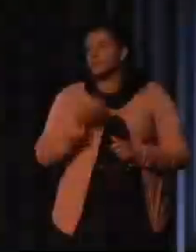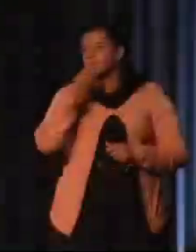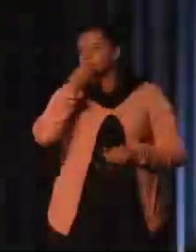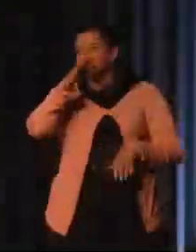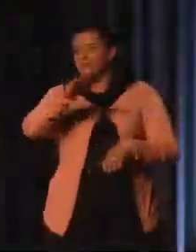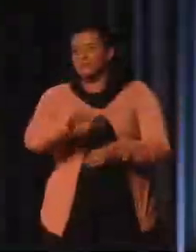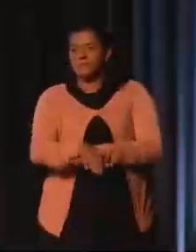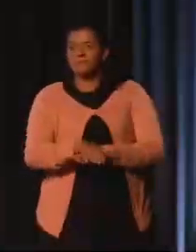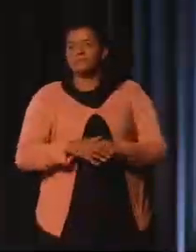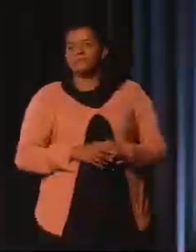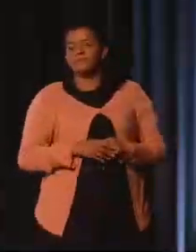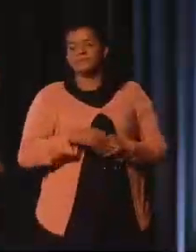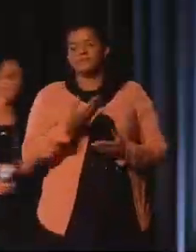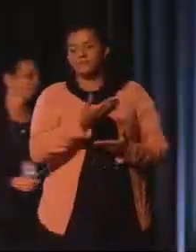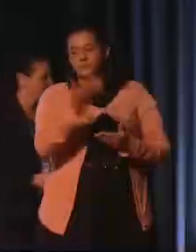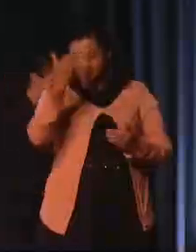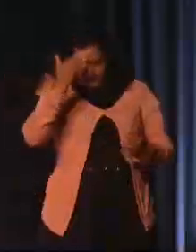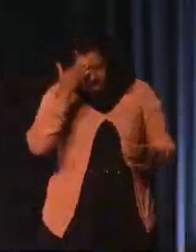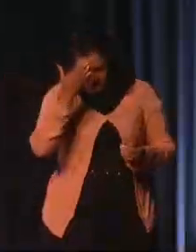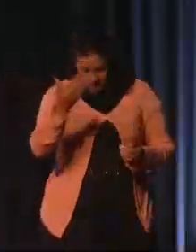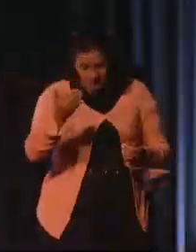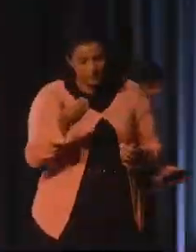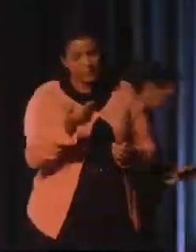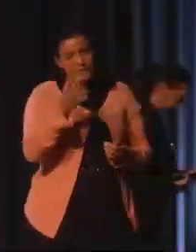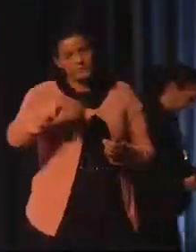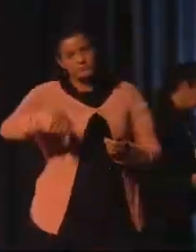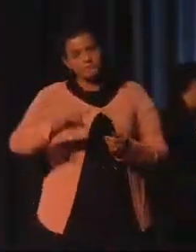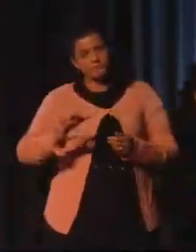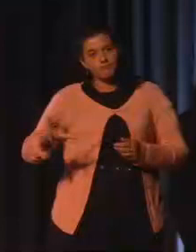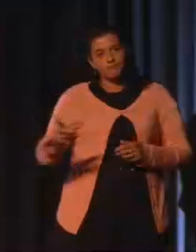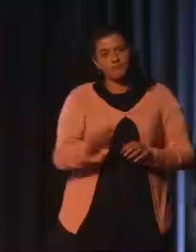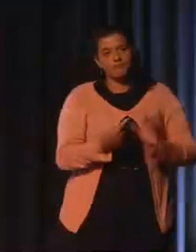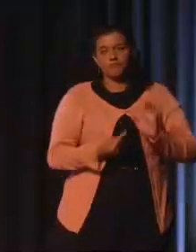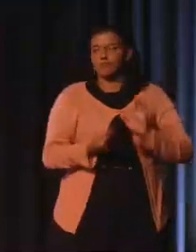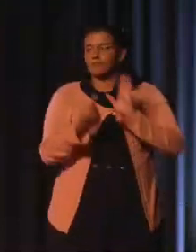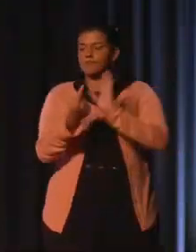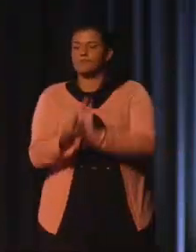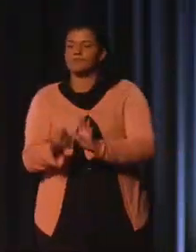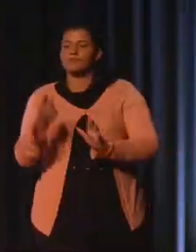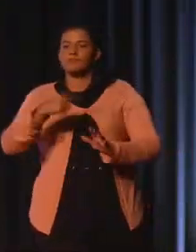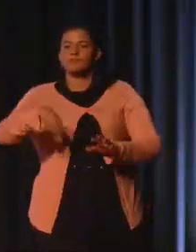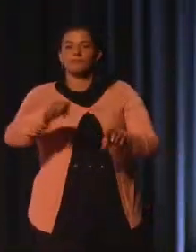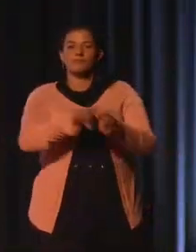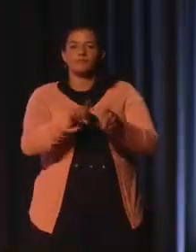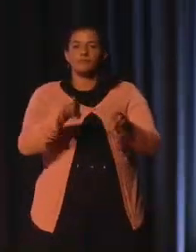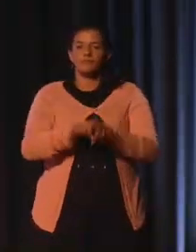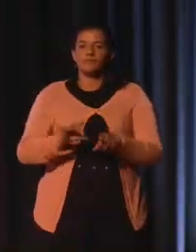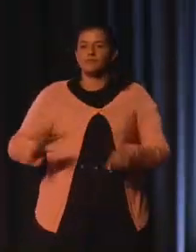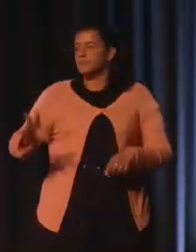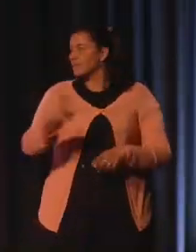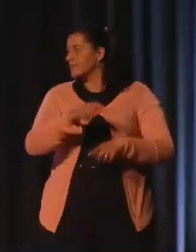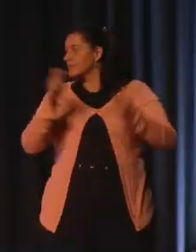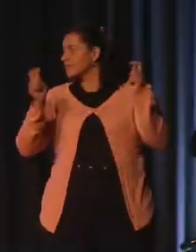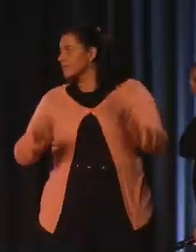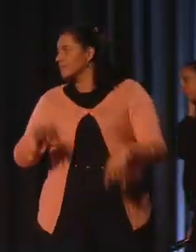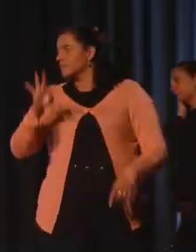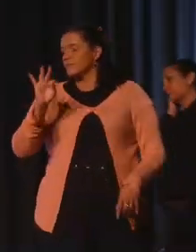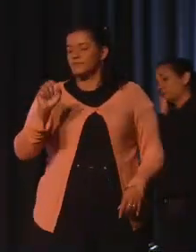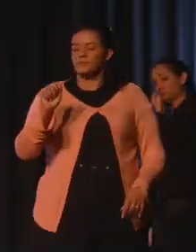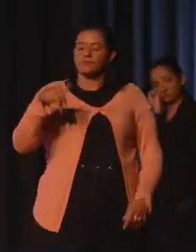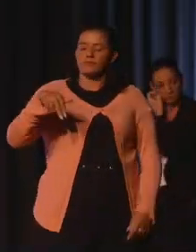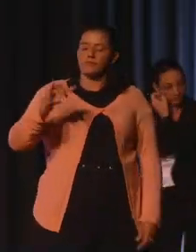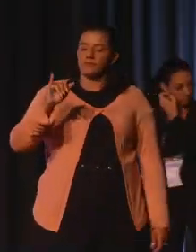pessoal, boa tarde. Obrigada pela apresentação, tá? Agradecer o convite à Federação Brasileira de Hemofilia, né, a Tânia, por